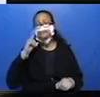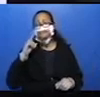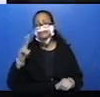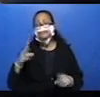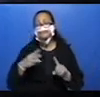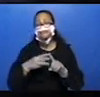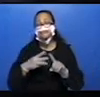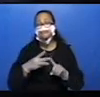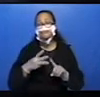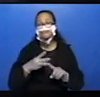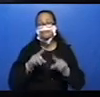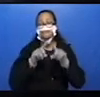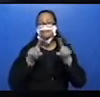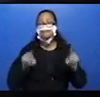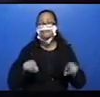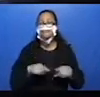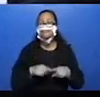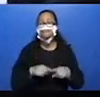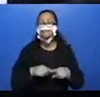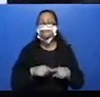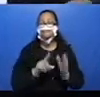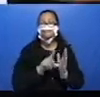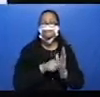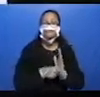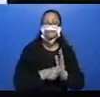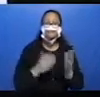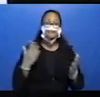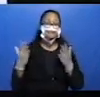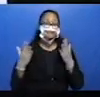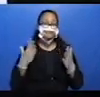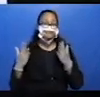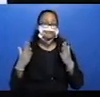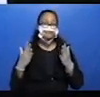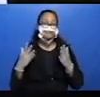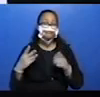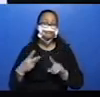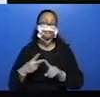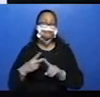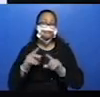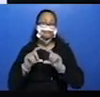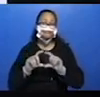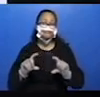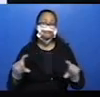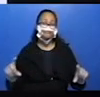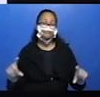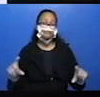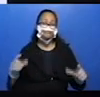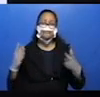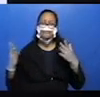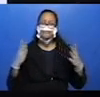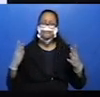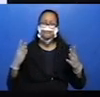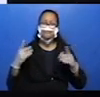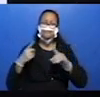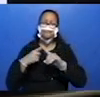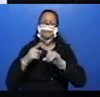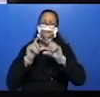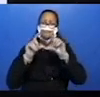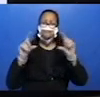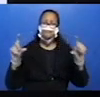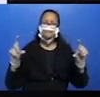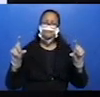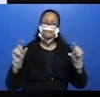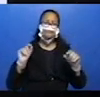quadros. Depois, vão comparar a segunda linha com a primeira em cada quadro. O